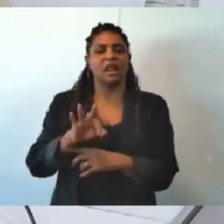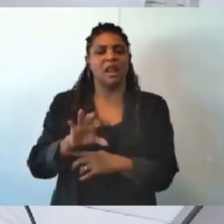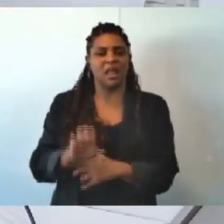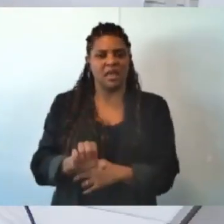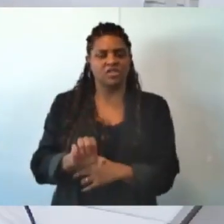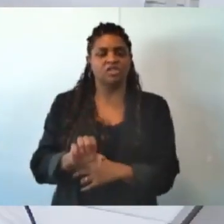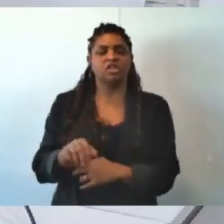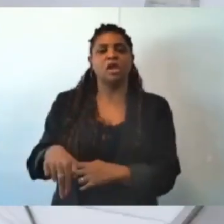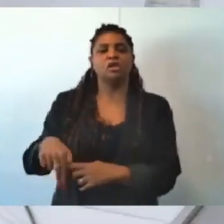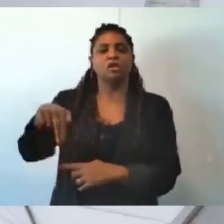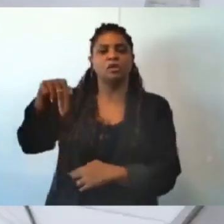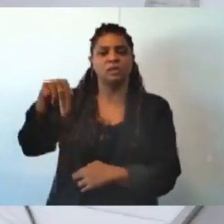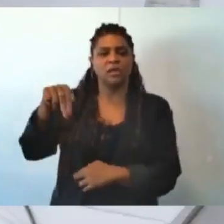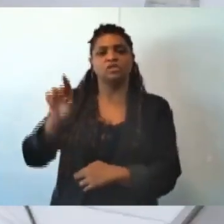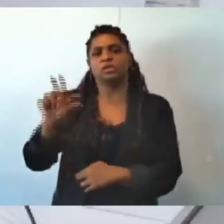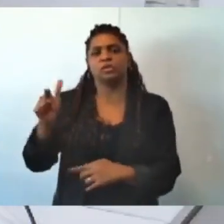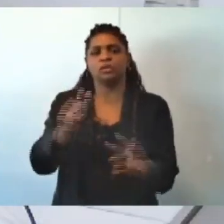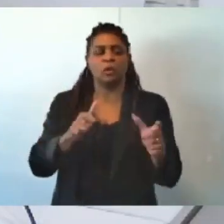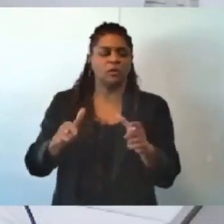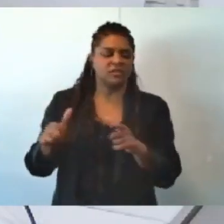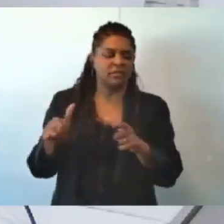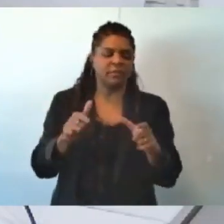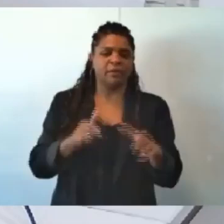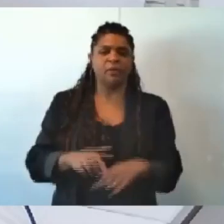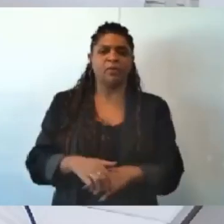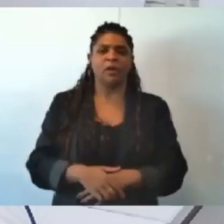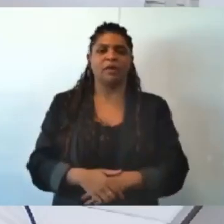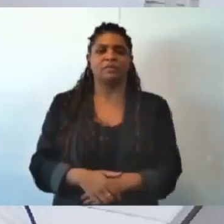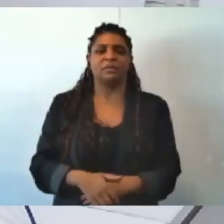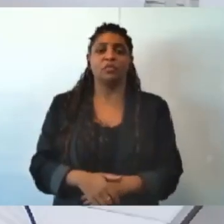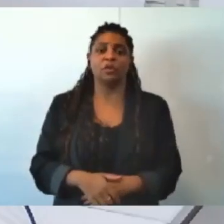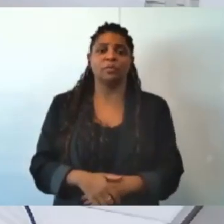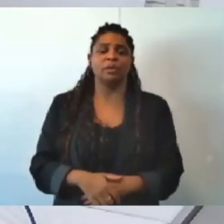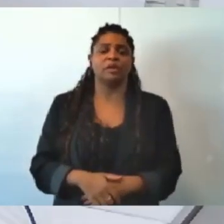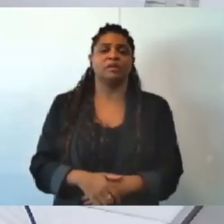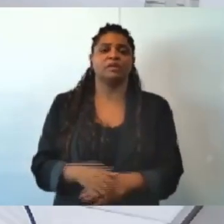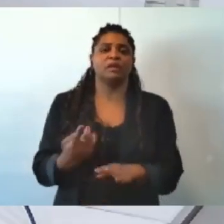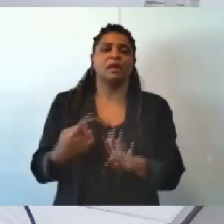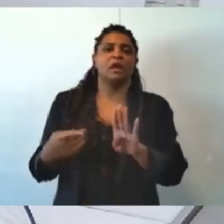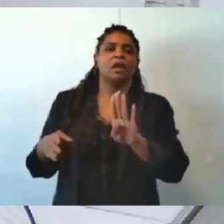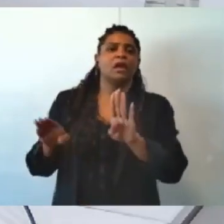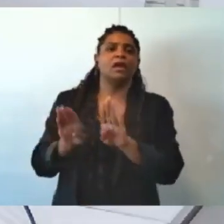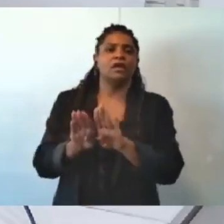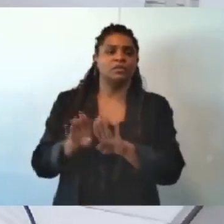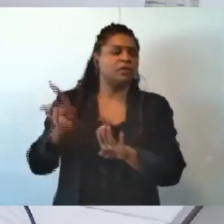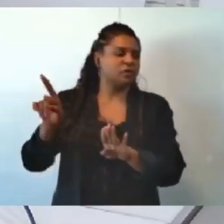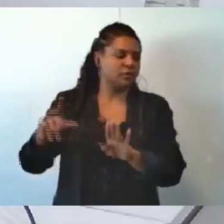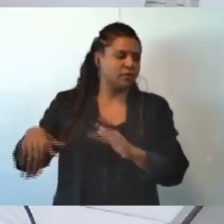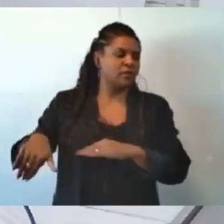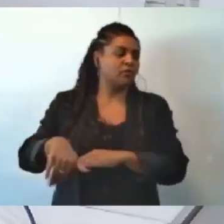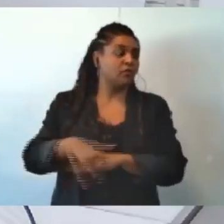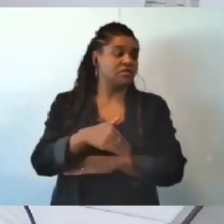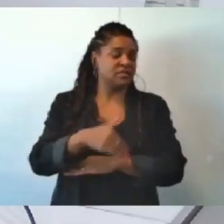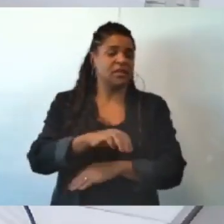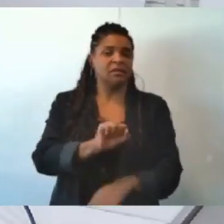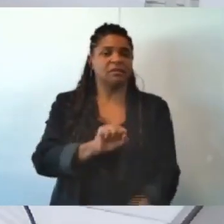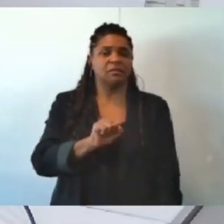Né? É, com o fechamento, esse negócio de fechamento da Sapucaí, a gente não é